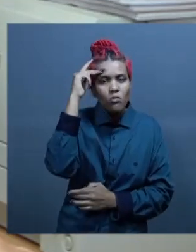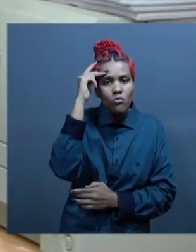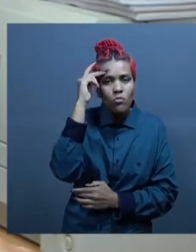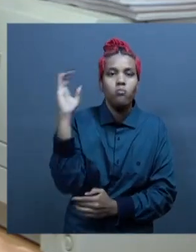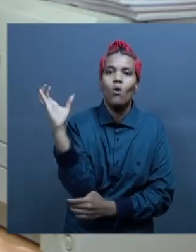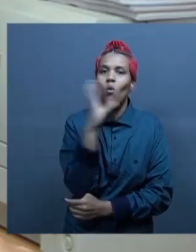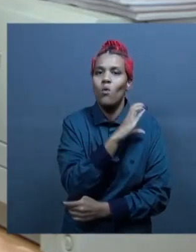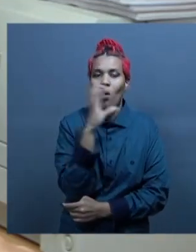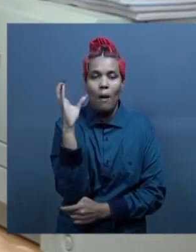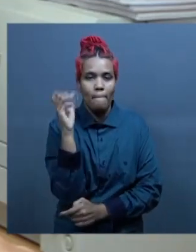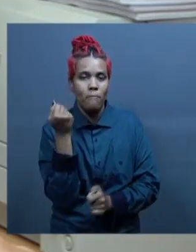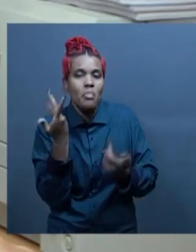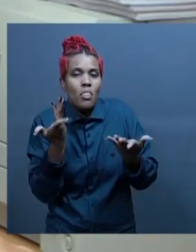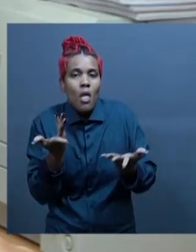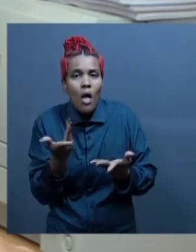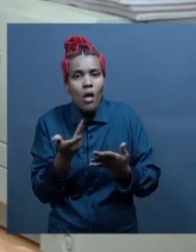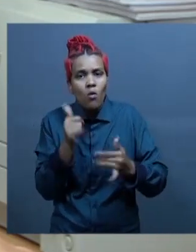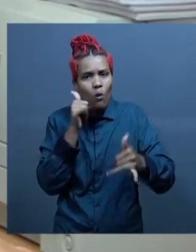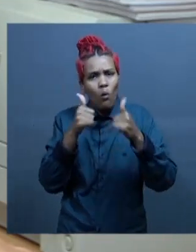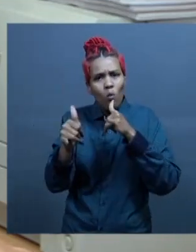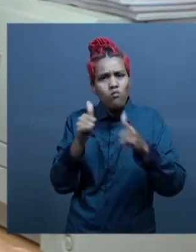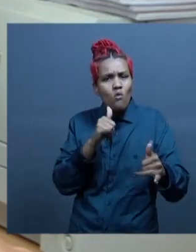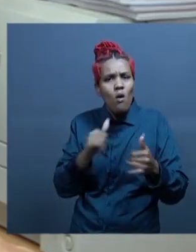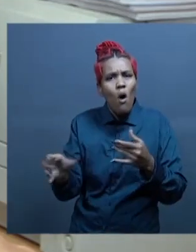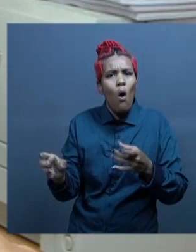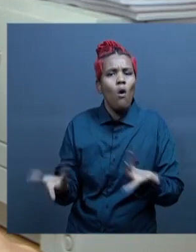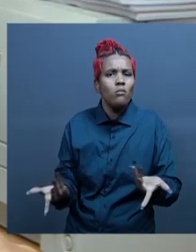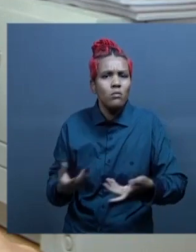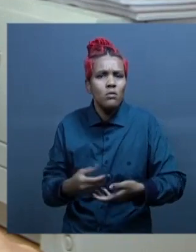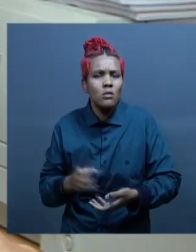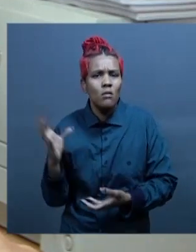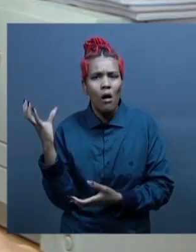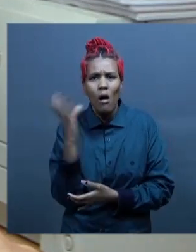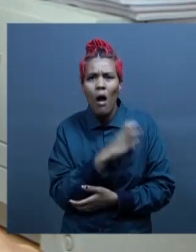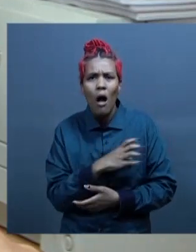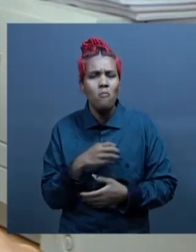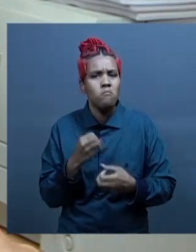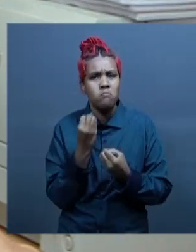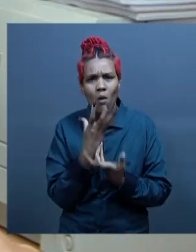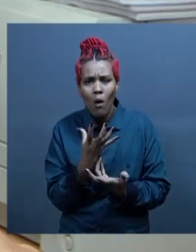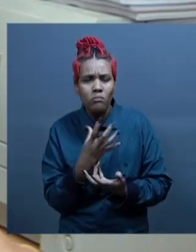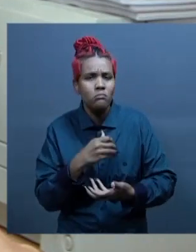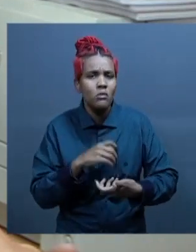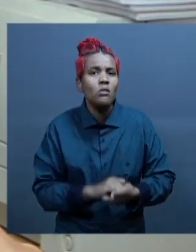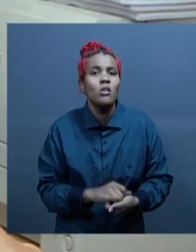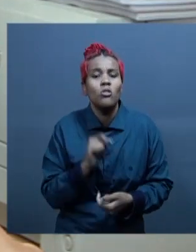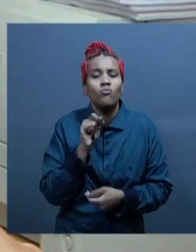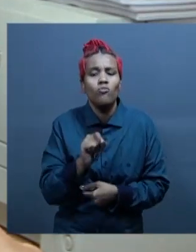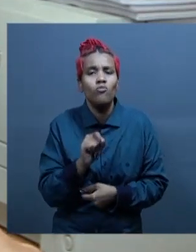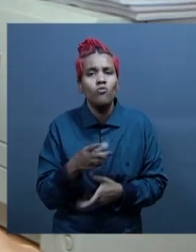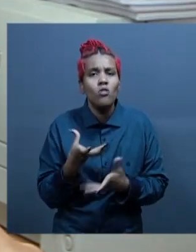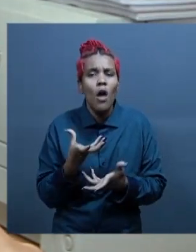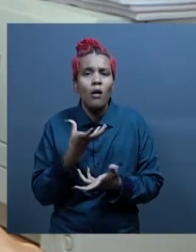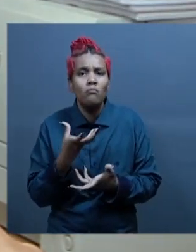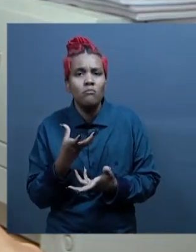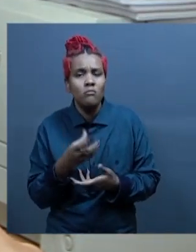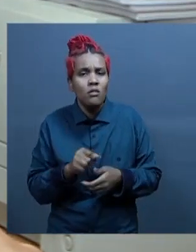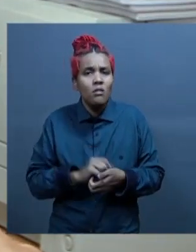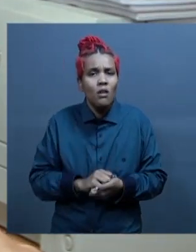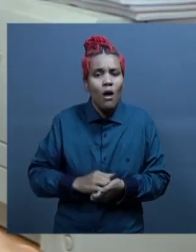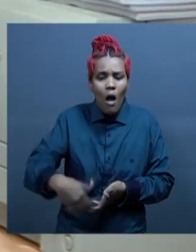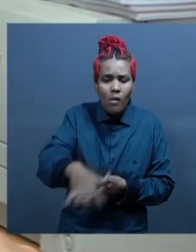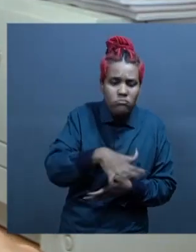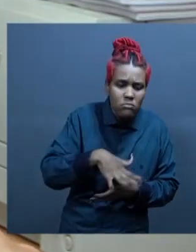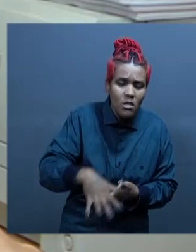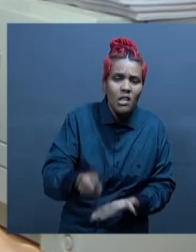discursos eficientes com posicionamento eficiente e com aquilo que realmente faz delas marcas